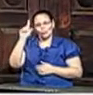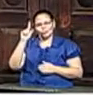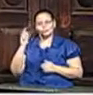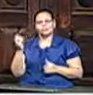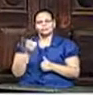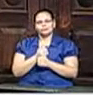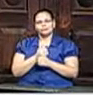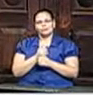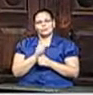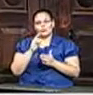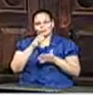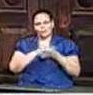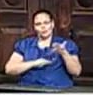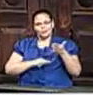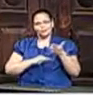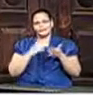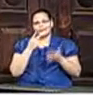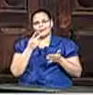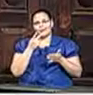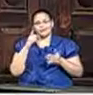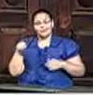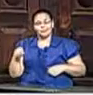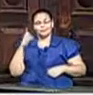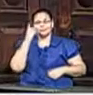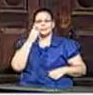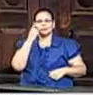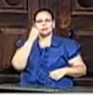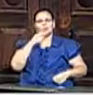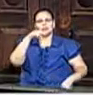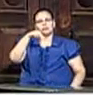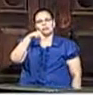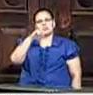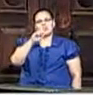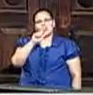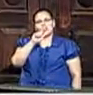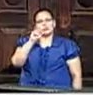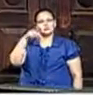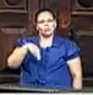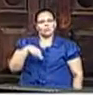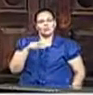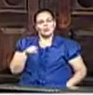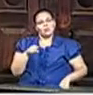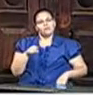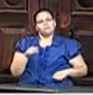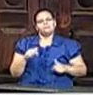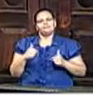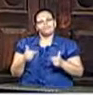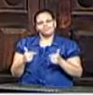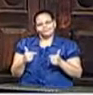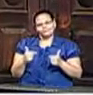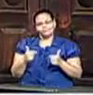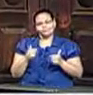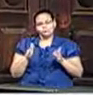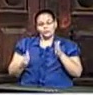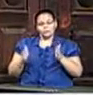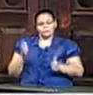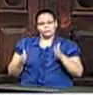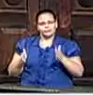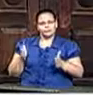o documento dizia que o deputado Nelson Jobim, no exercício do mandato,